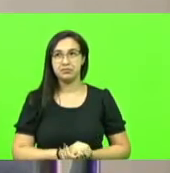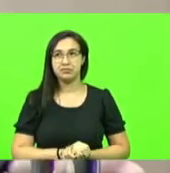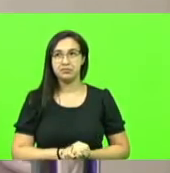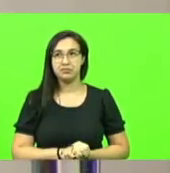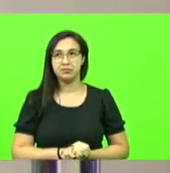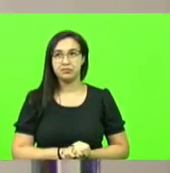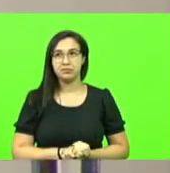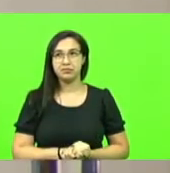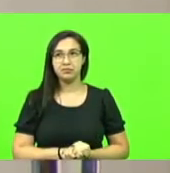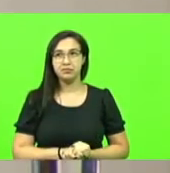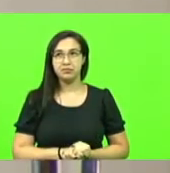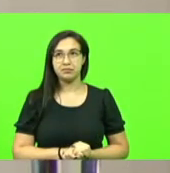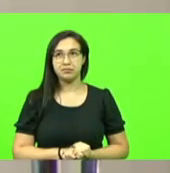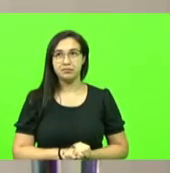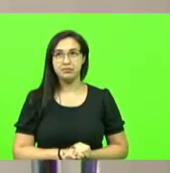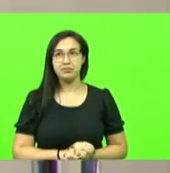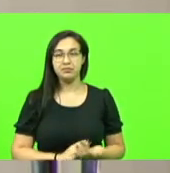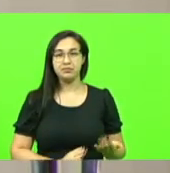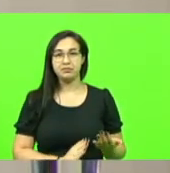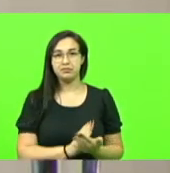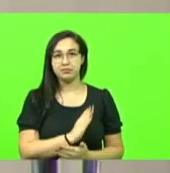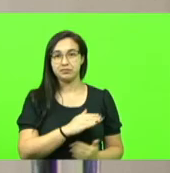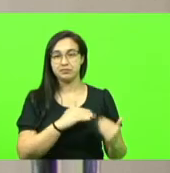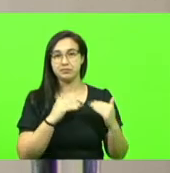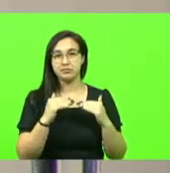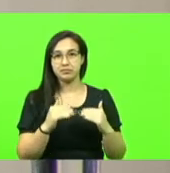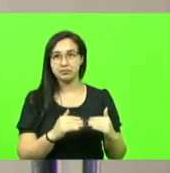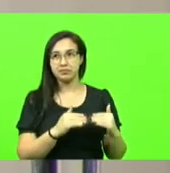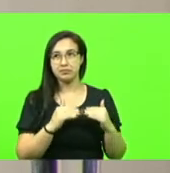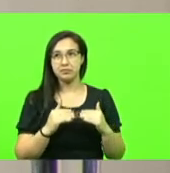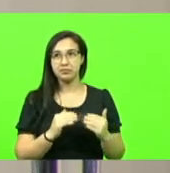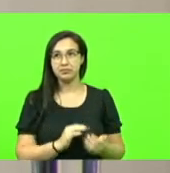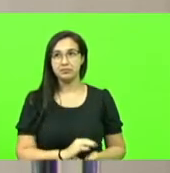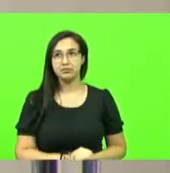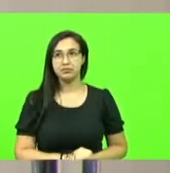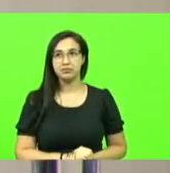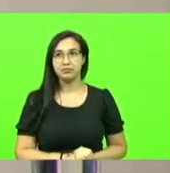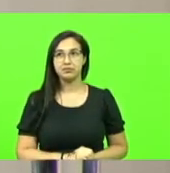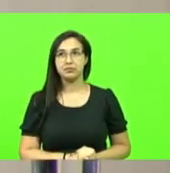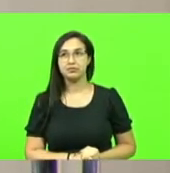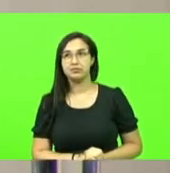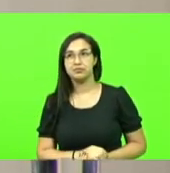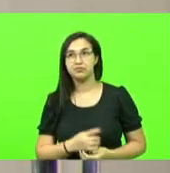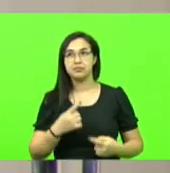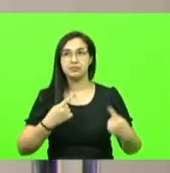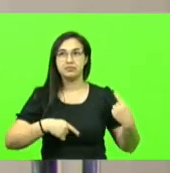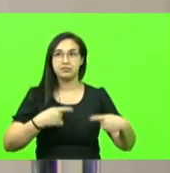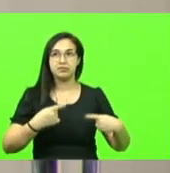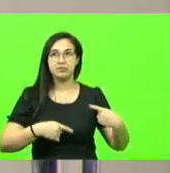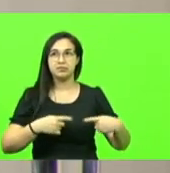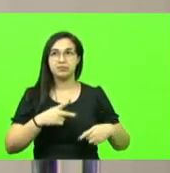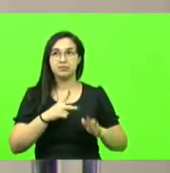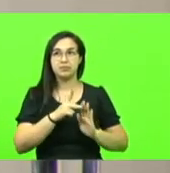que aprovam, permaneçam como se encontram. Aprovado por unanimidade. Discussão e votação do PL